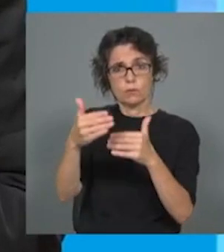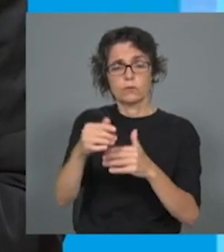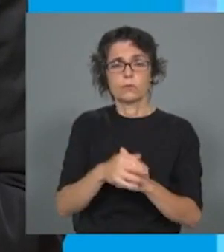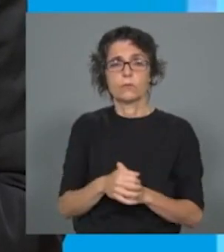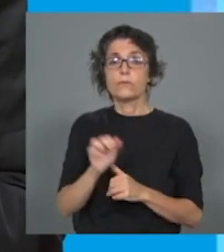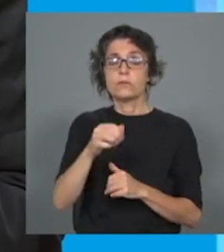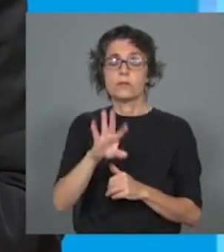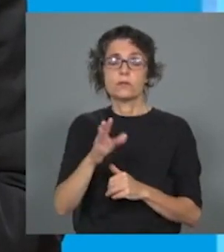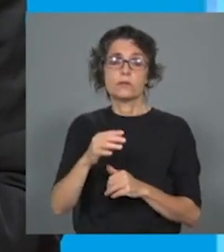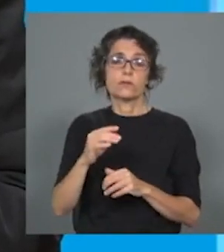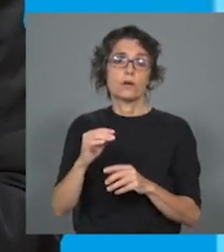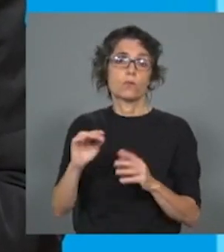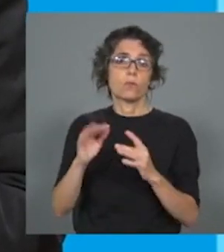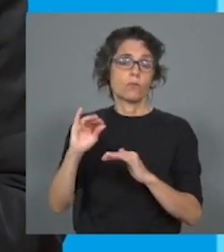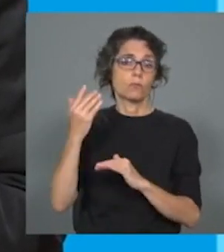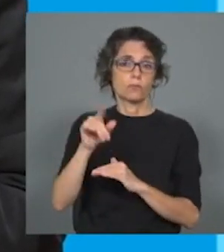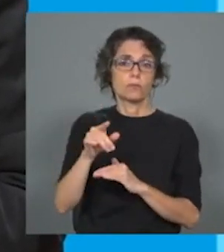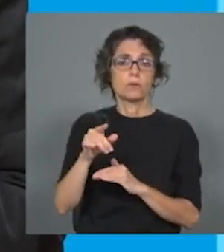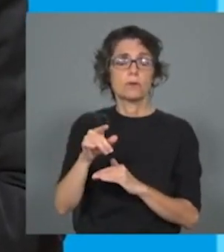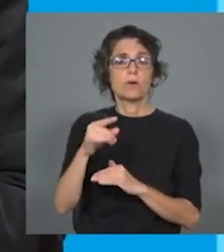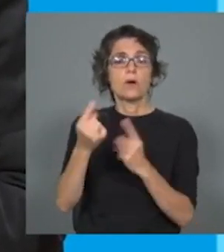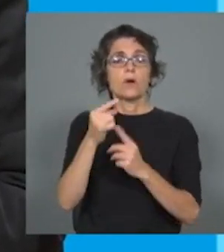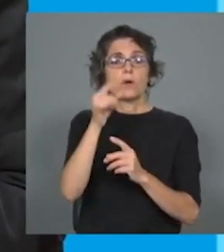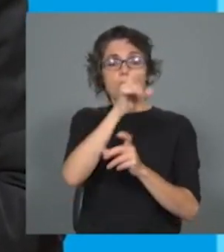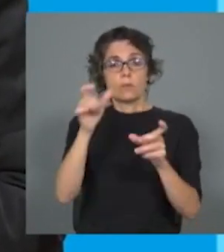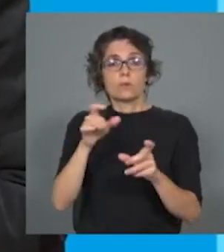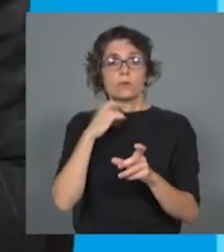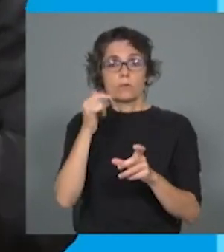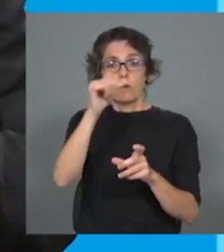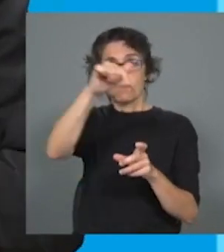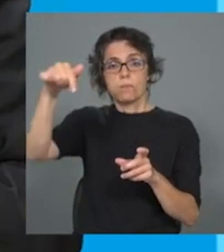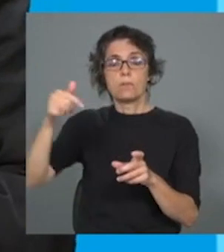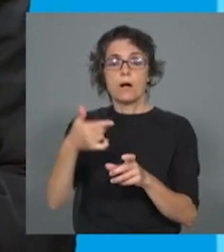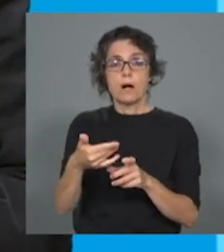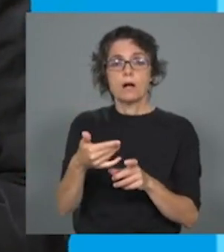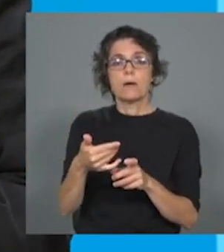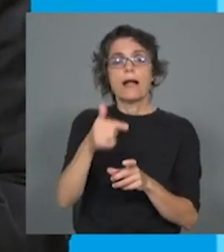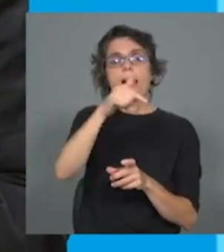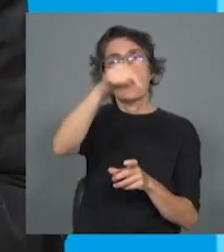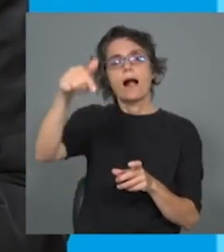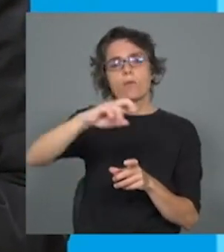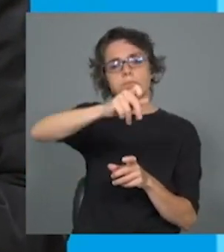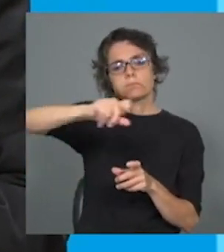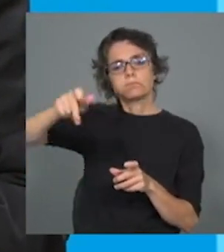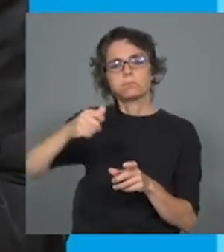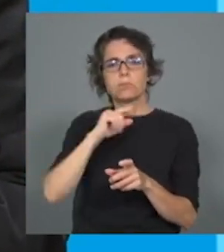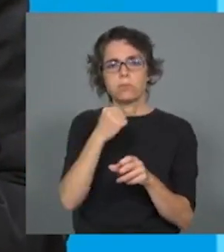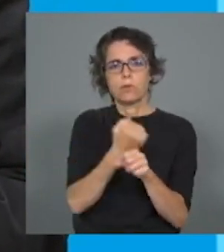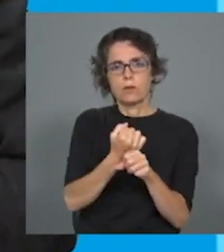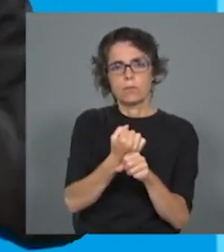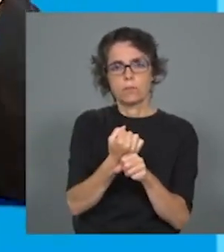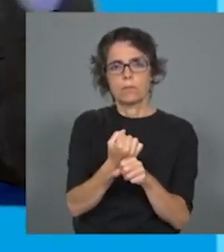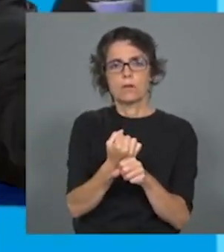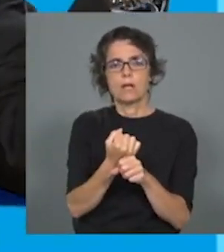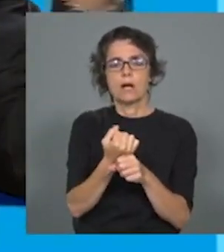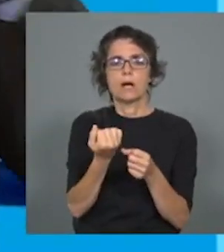fiz um primeiro contacto com alguns dos capelães que existem, de cada um agir localmente, não é? Porque